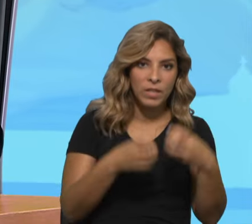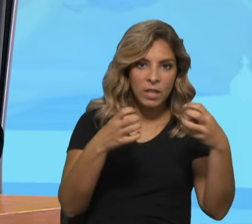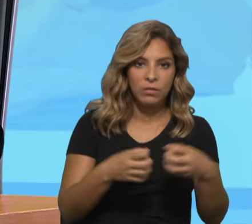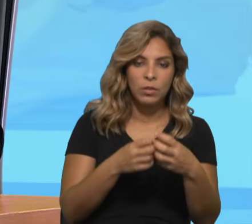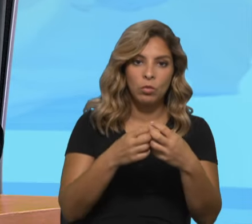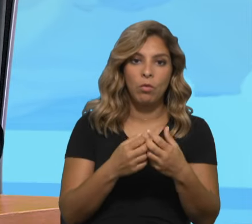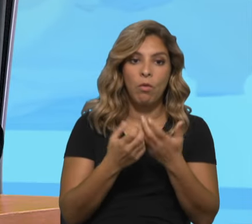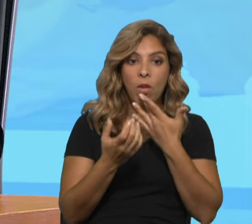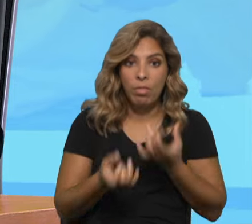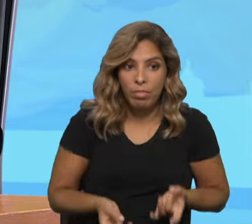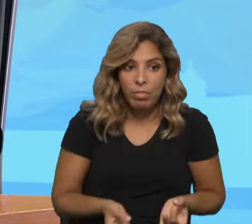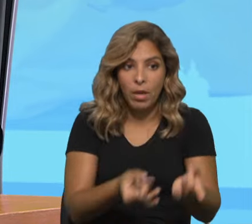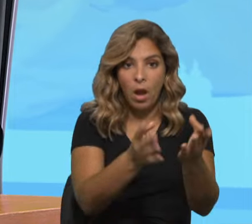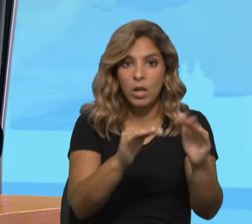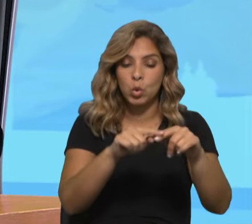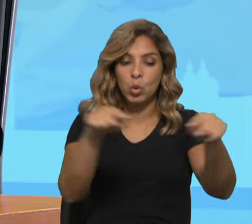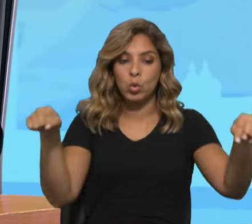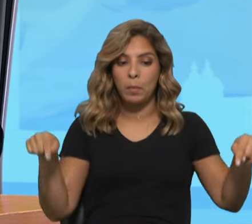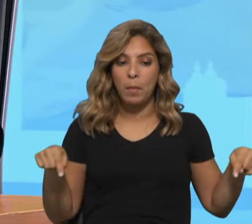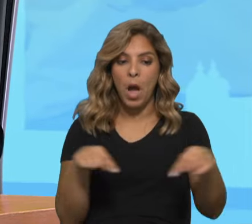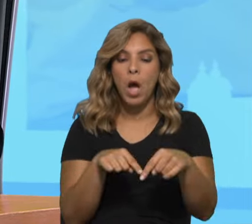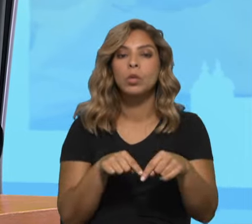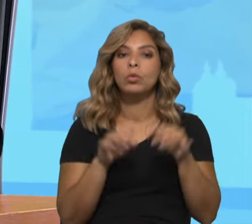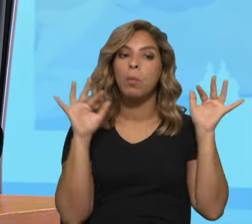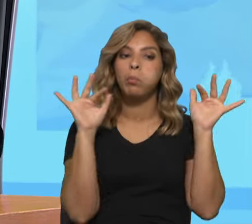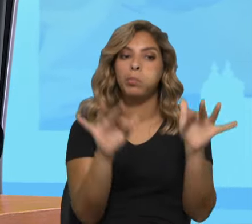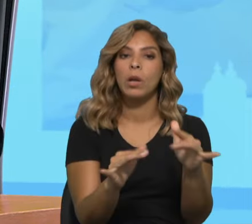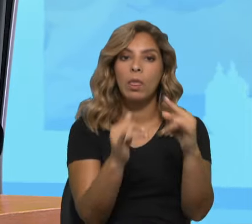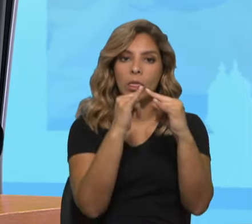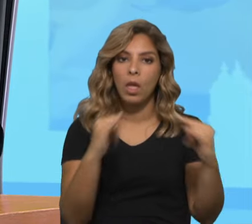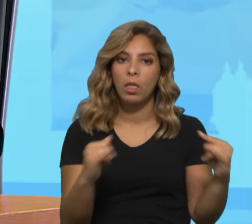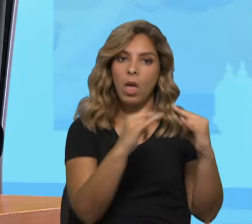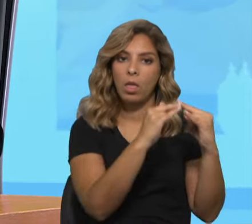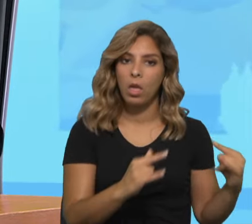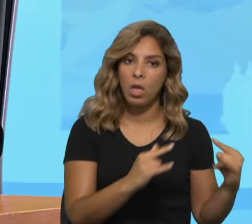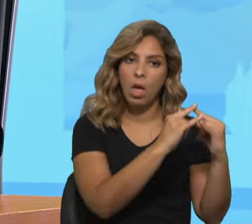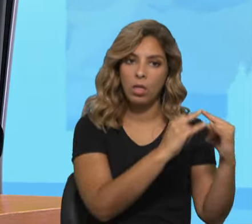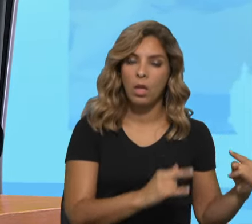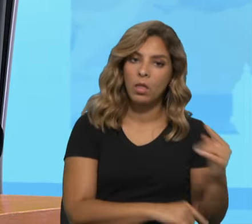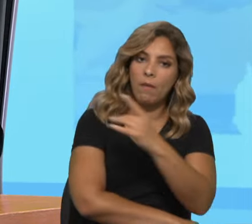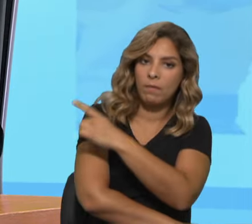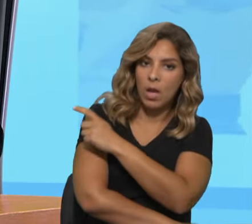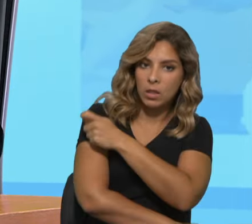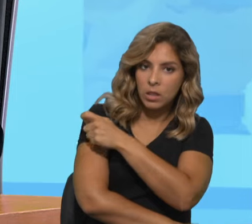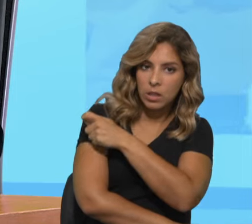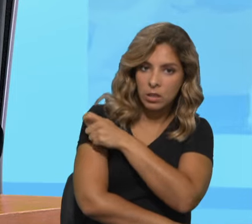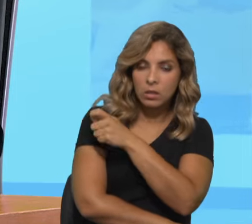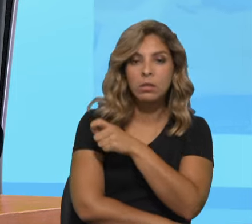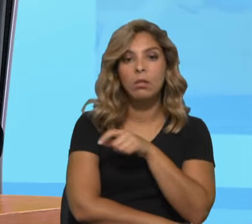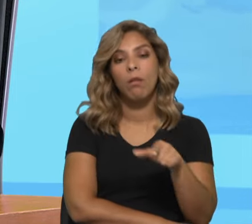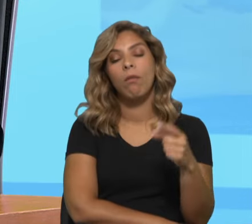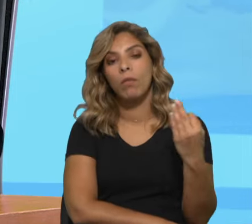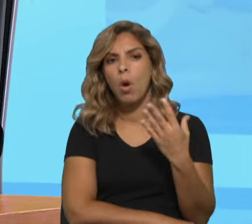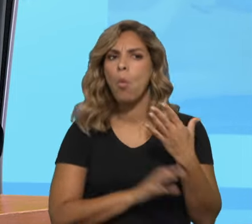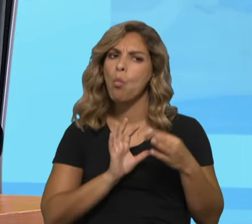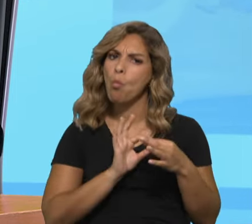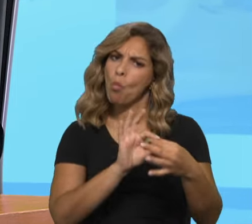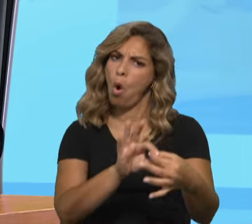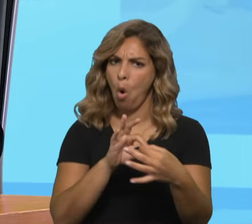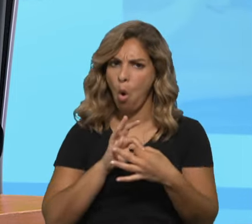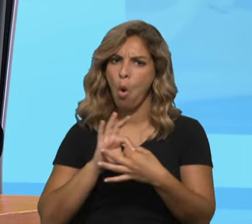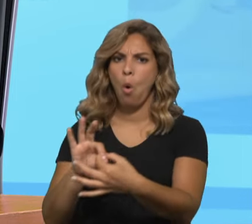serviço da vacinação das populações. Portanto, há uma colaboração importante para garantir que o